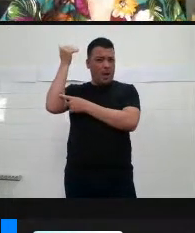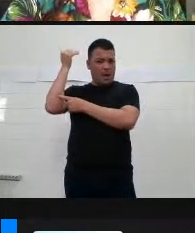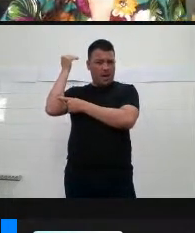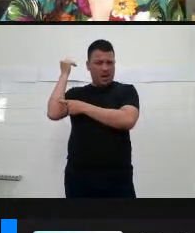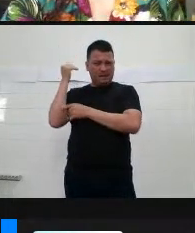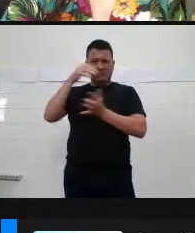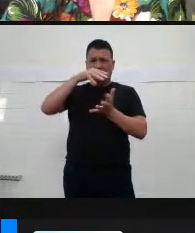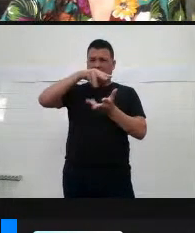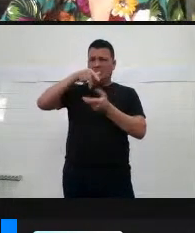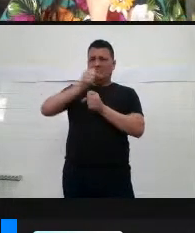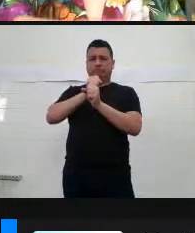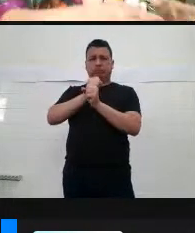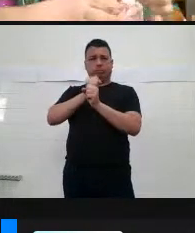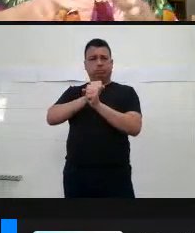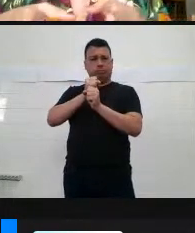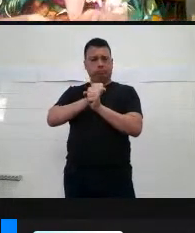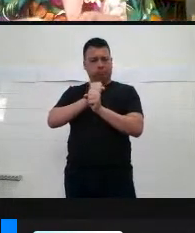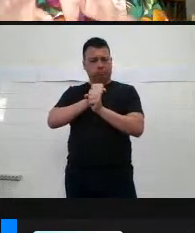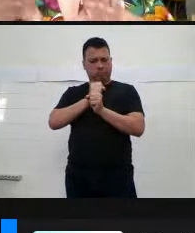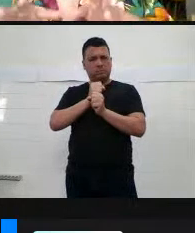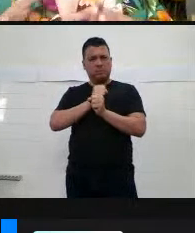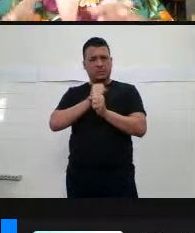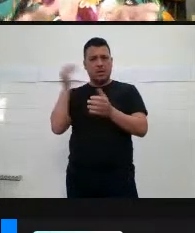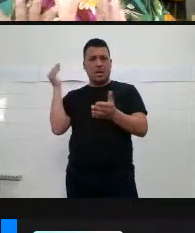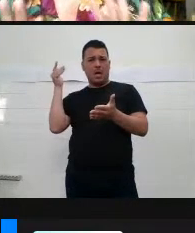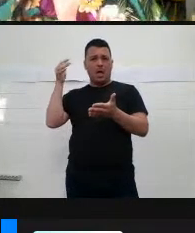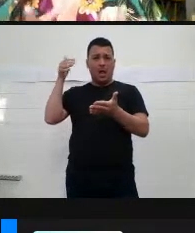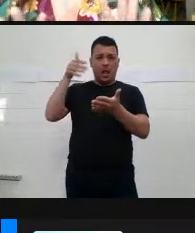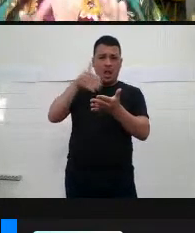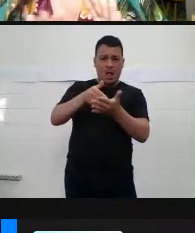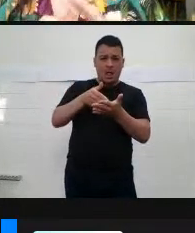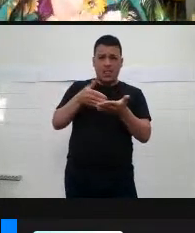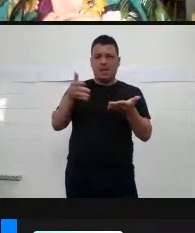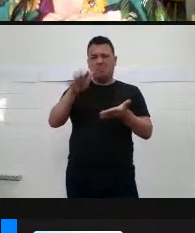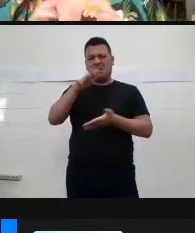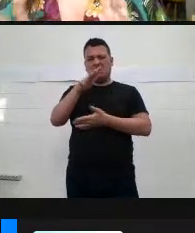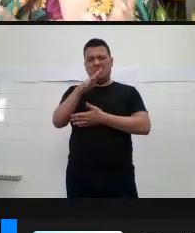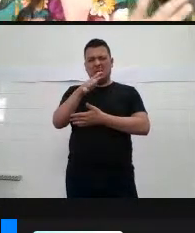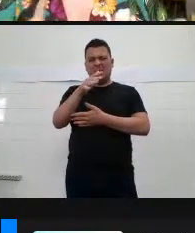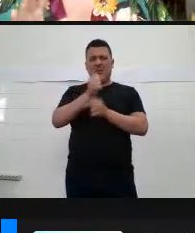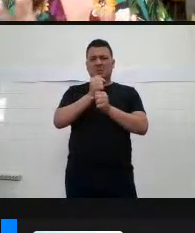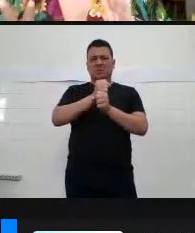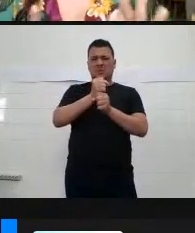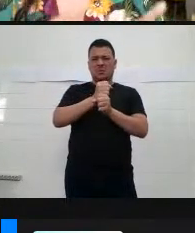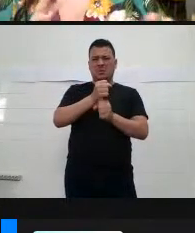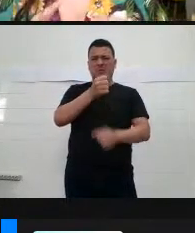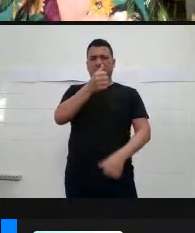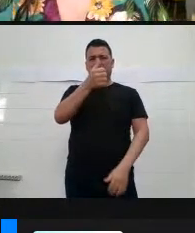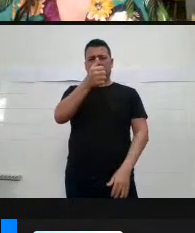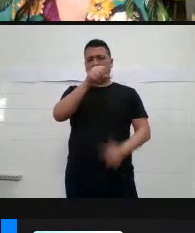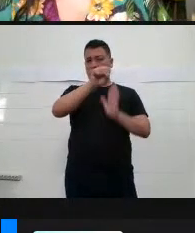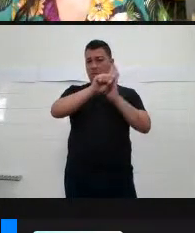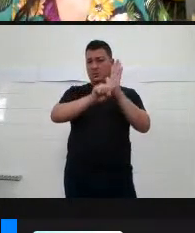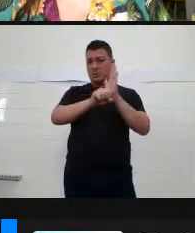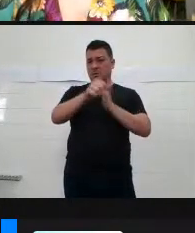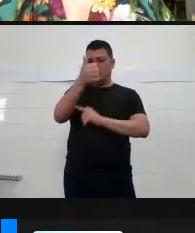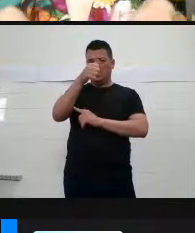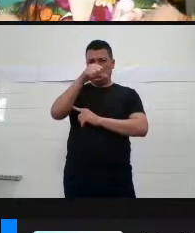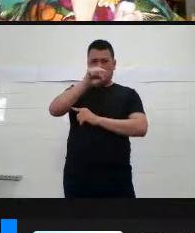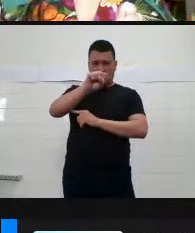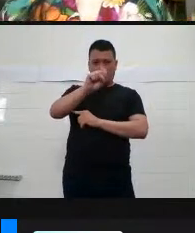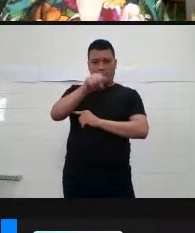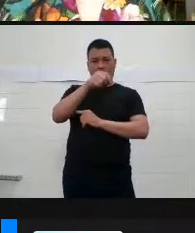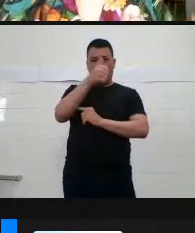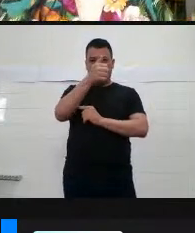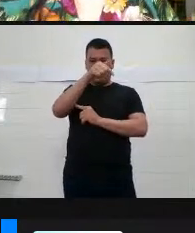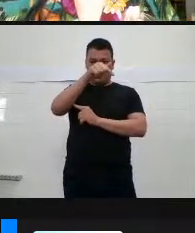a Antiguidade Clássica até por volta, né, de meados do século XVIII,